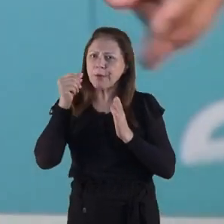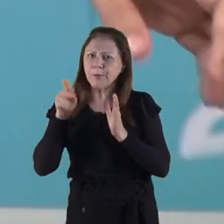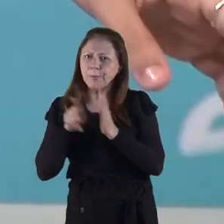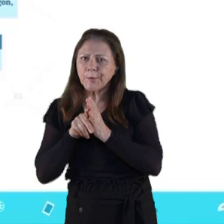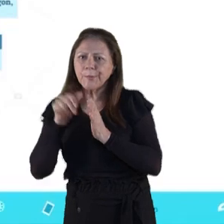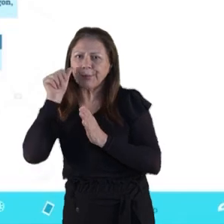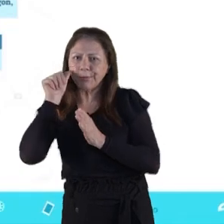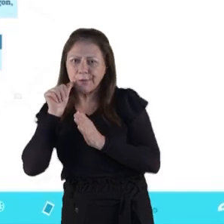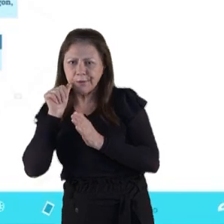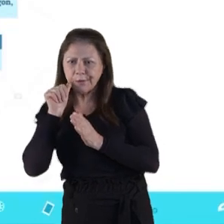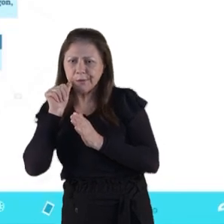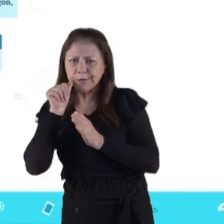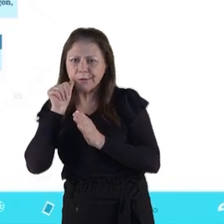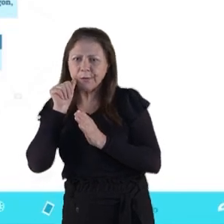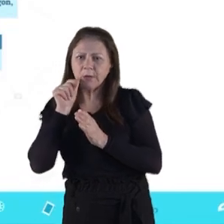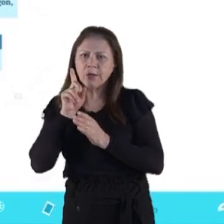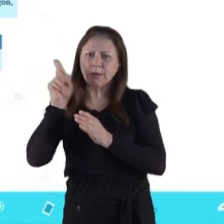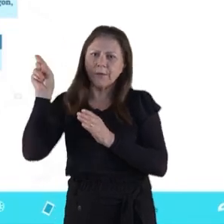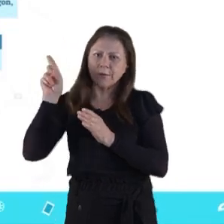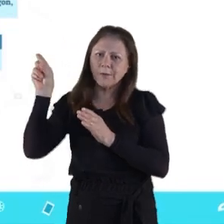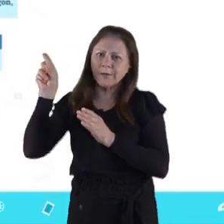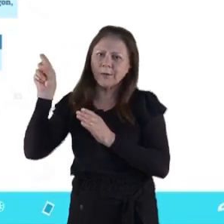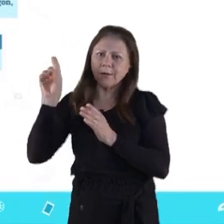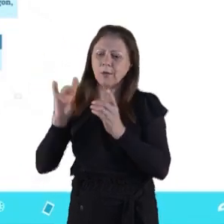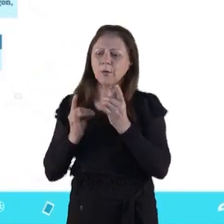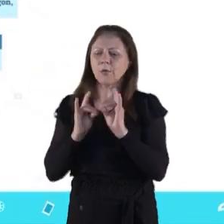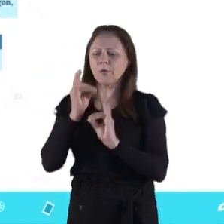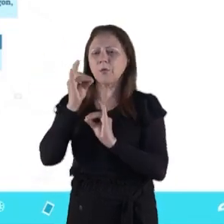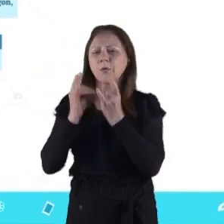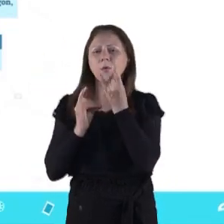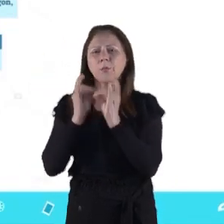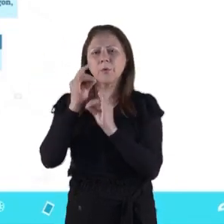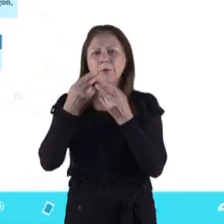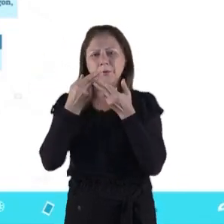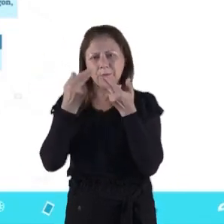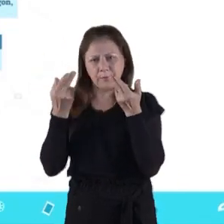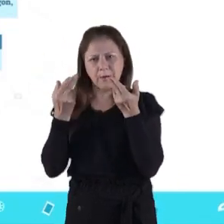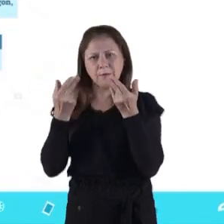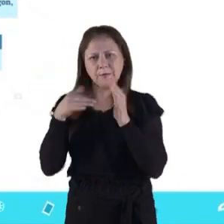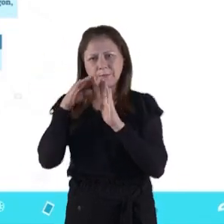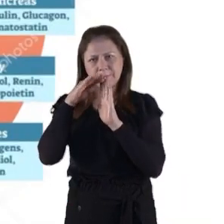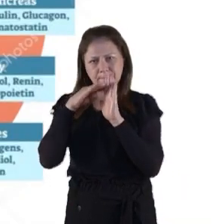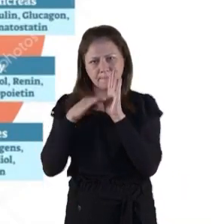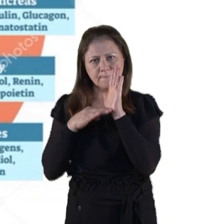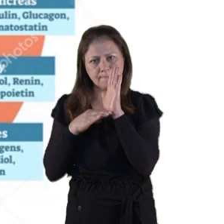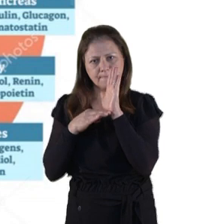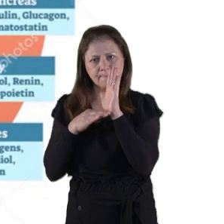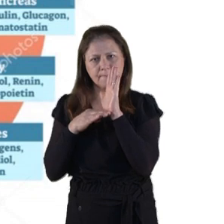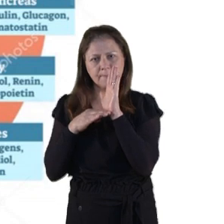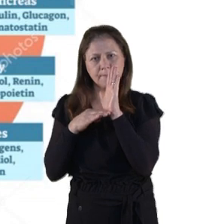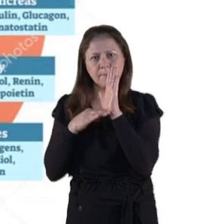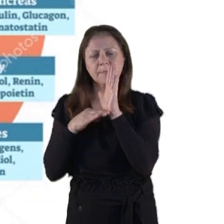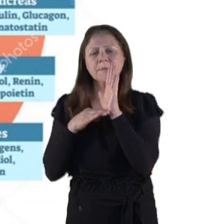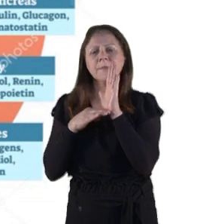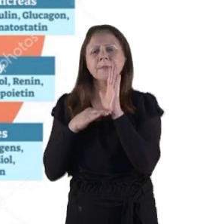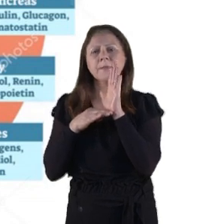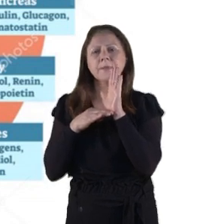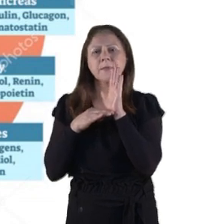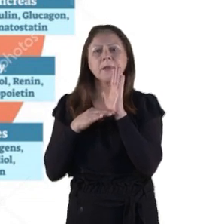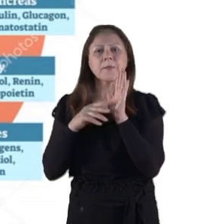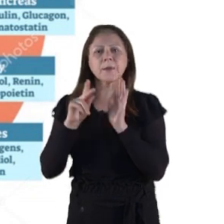feminino. Então agora eu vou mostrar um pouquinho para vocês sobre cada hormônio que é produzido nessas glândulas que eu mostrei. Por exemplo, a